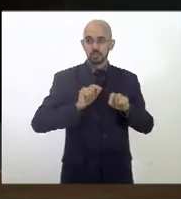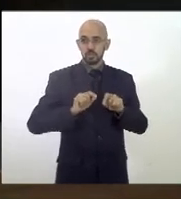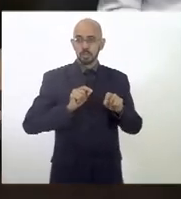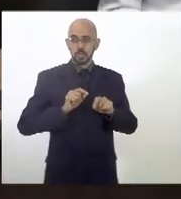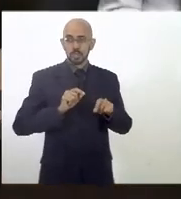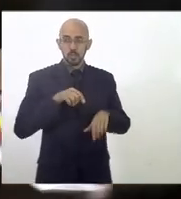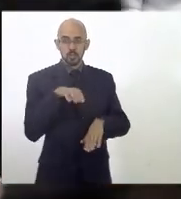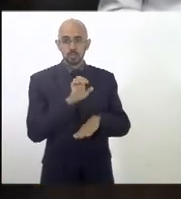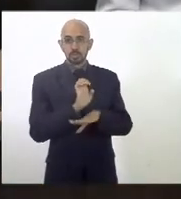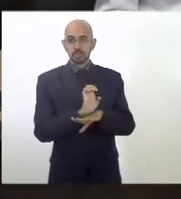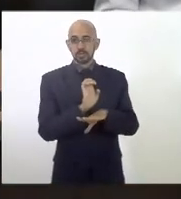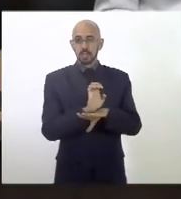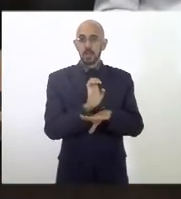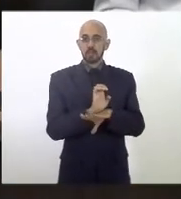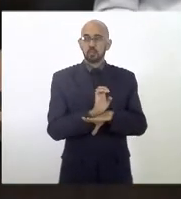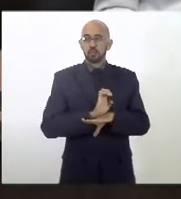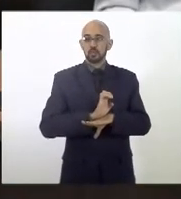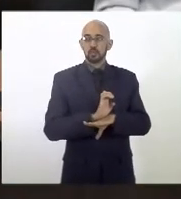Estado